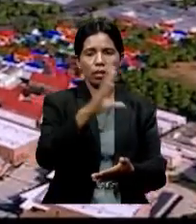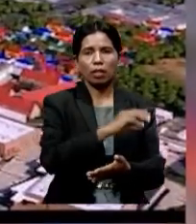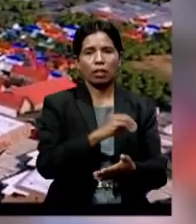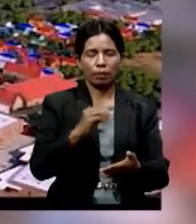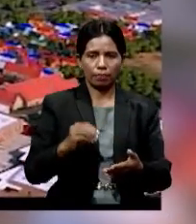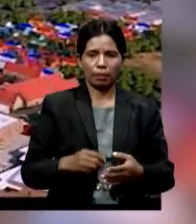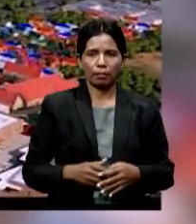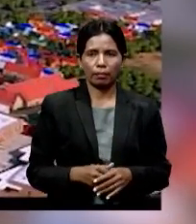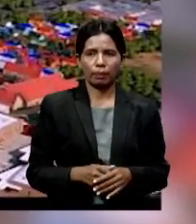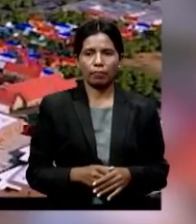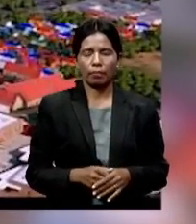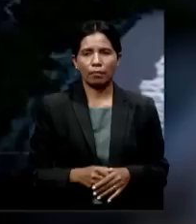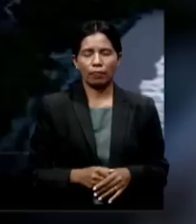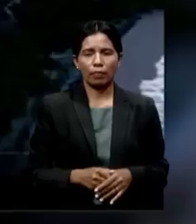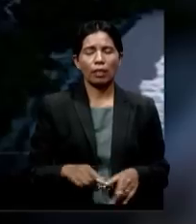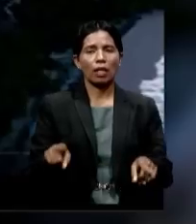ótica.